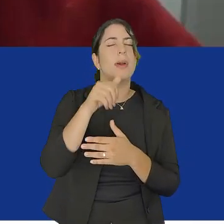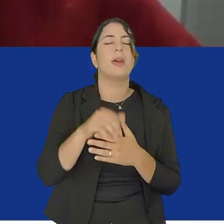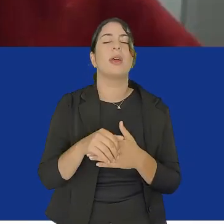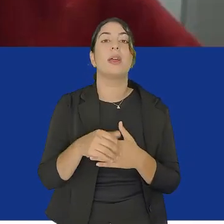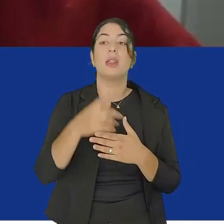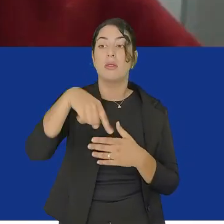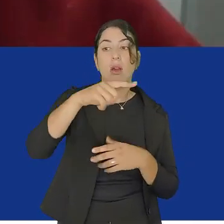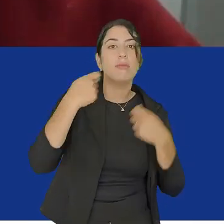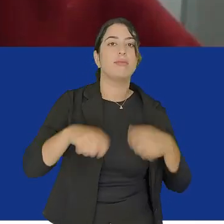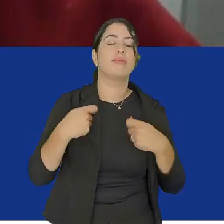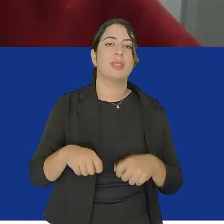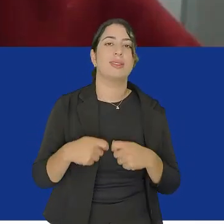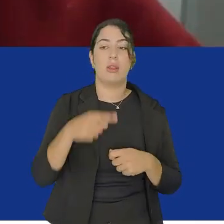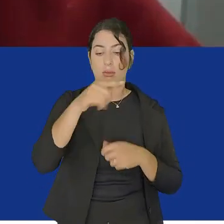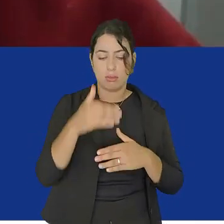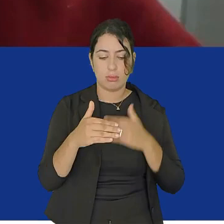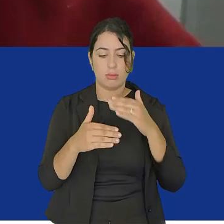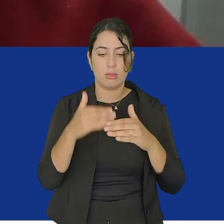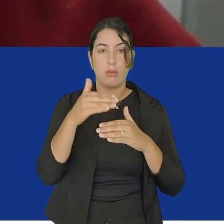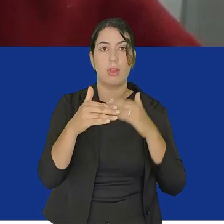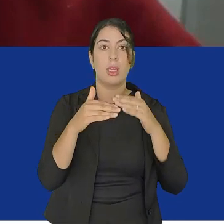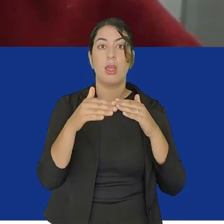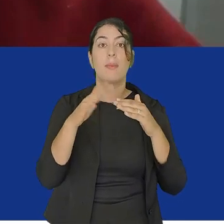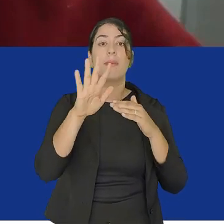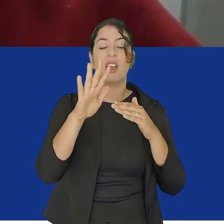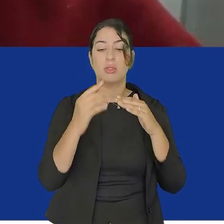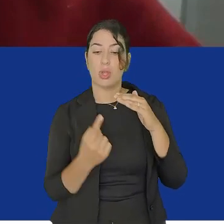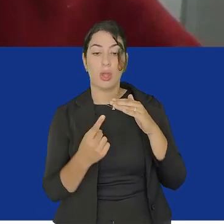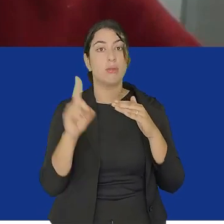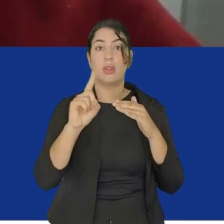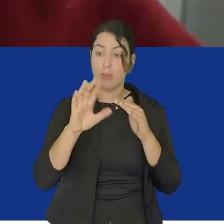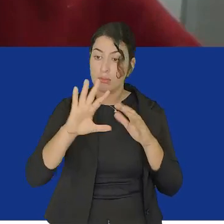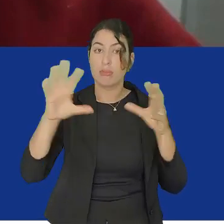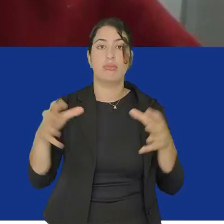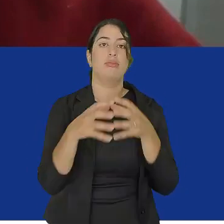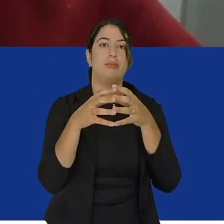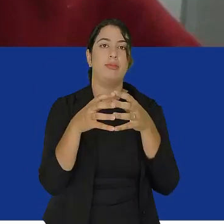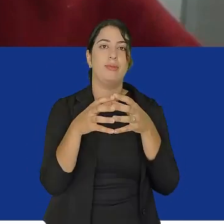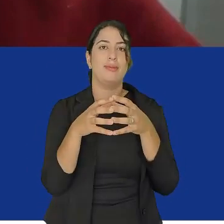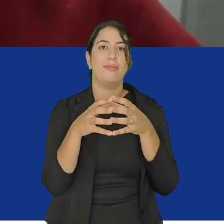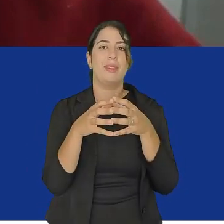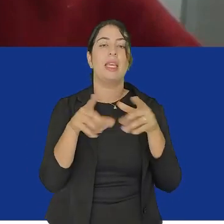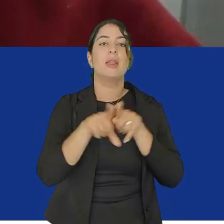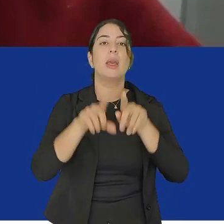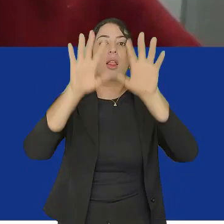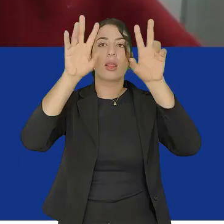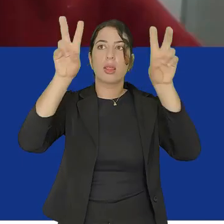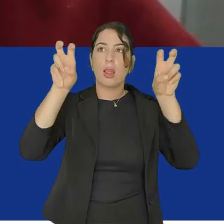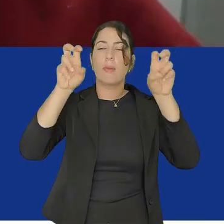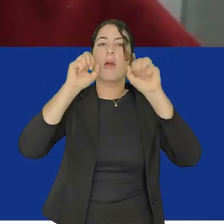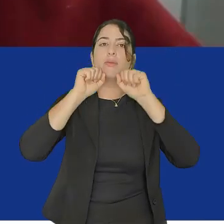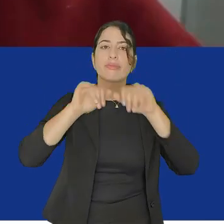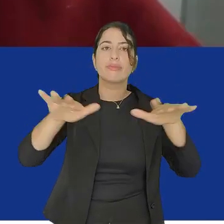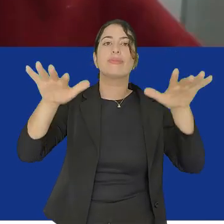algo que a gente precisa construir junto. Então, a visibilidade desse tema pode dar, a gente escuta